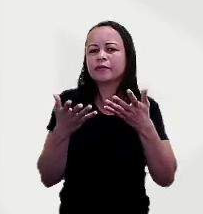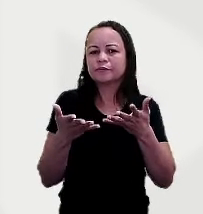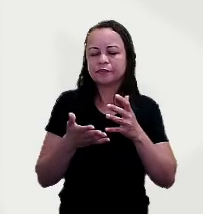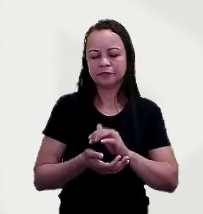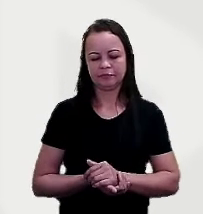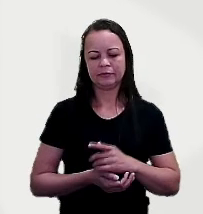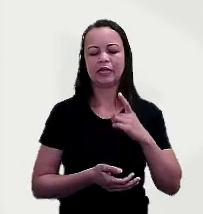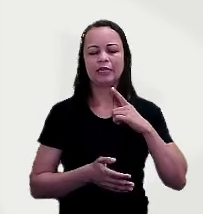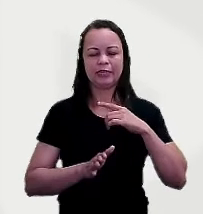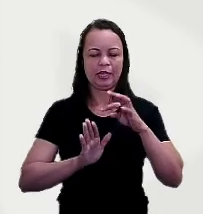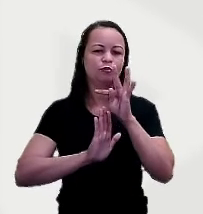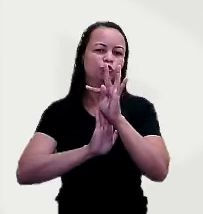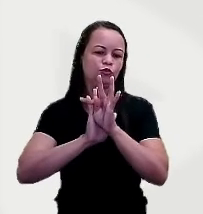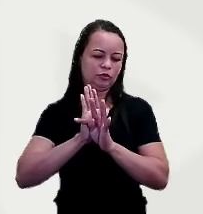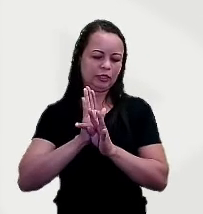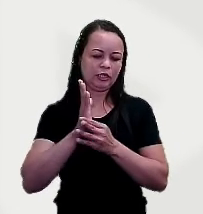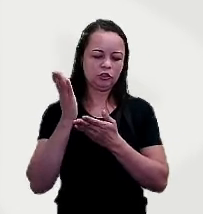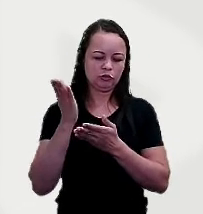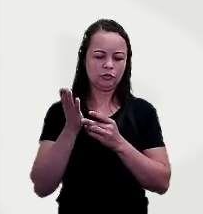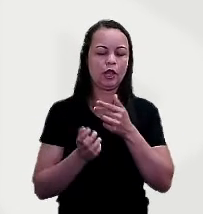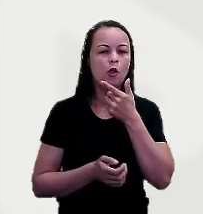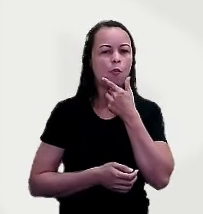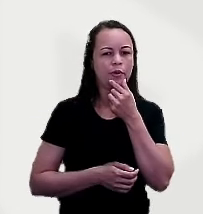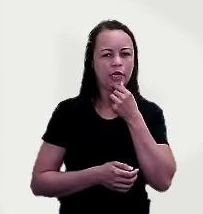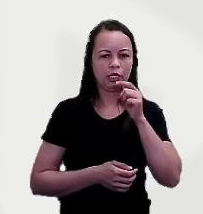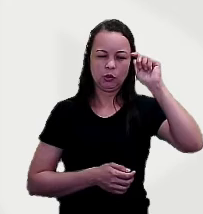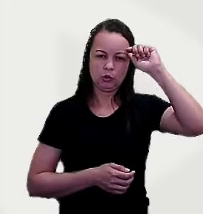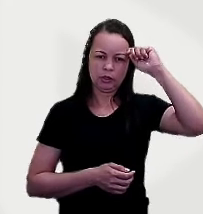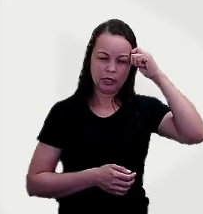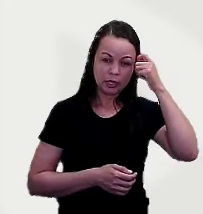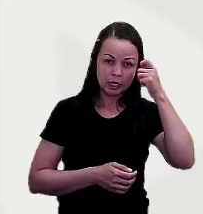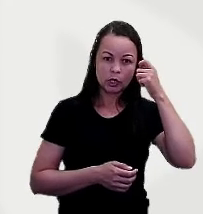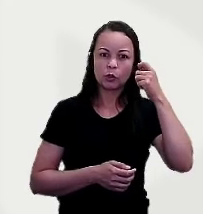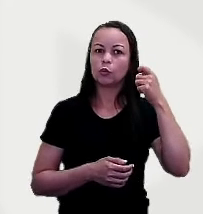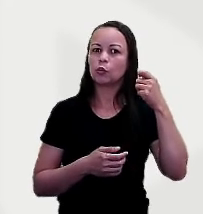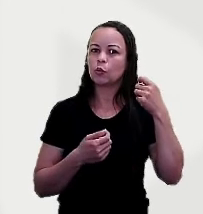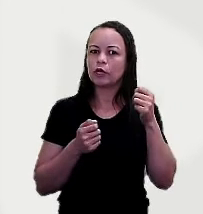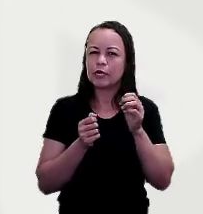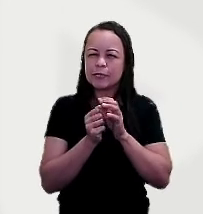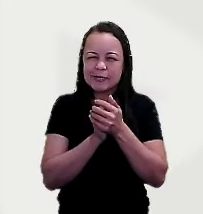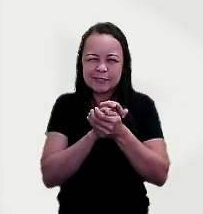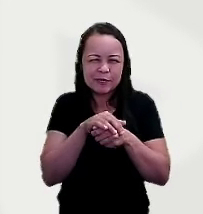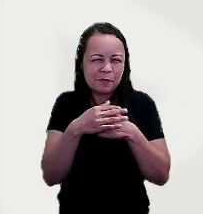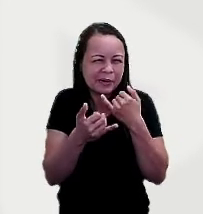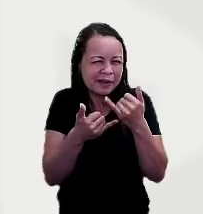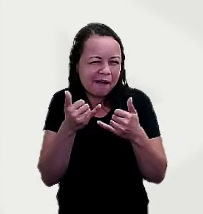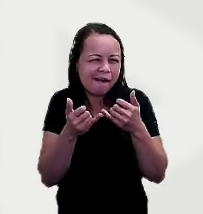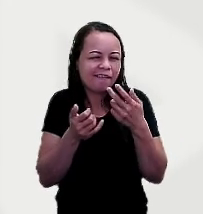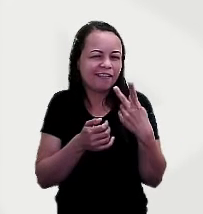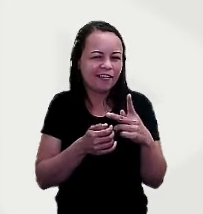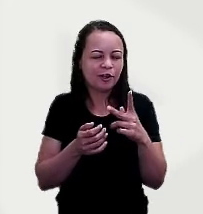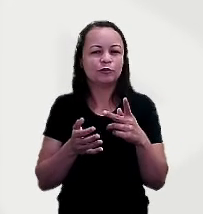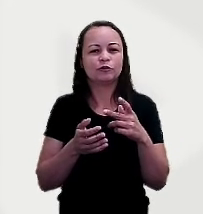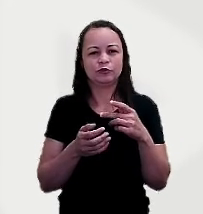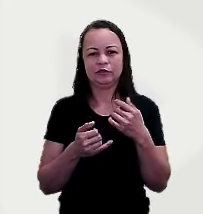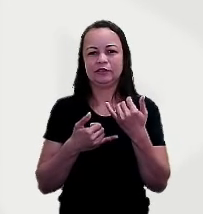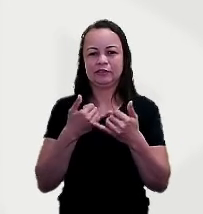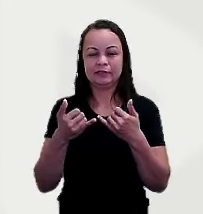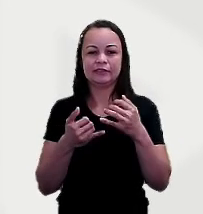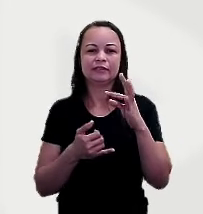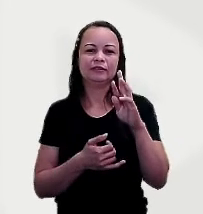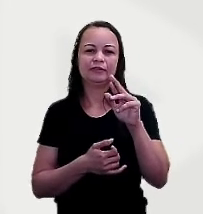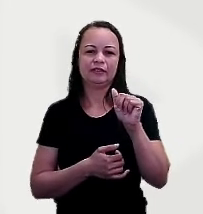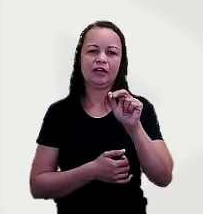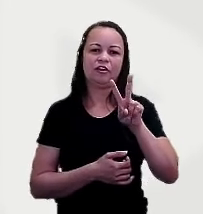ó, no texto essa partezinha que diz que é um menino negro e travesso. Travesso é que gosta de fazer o